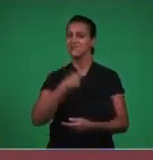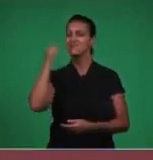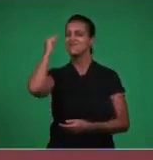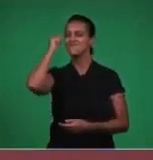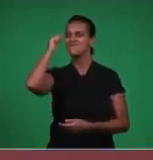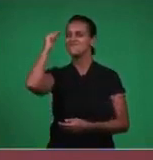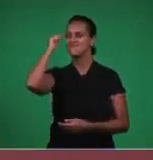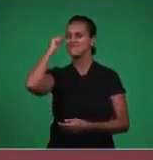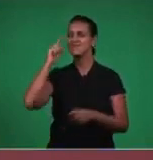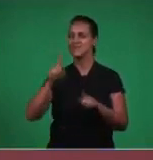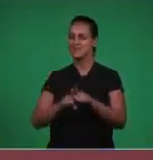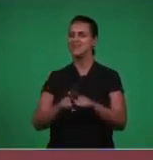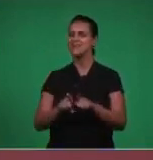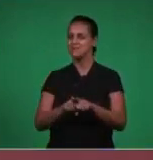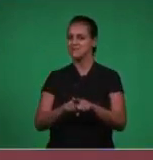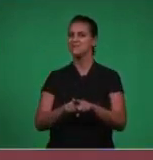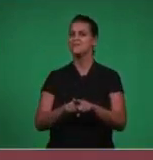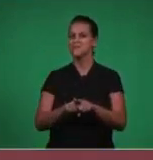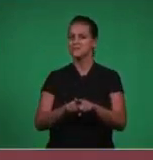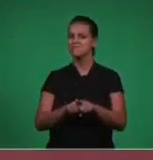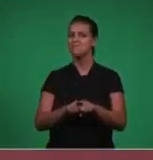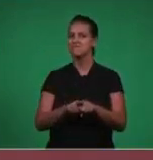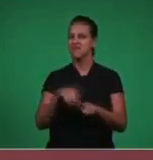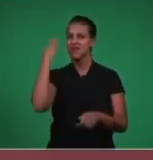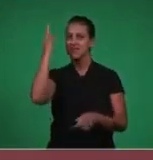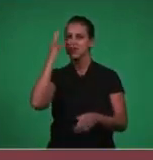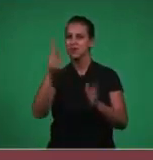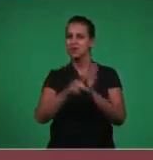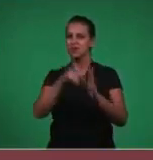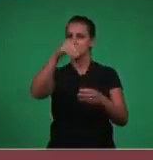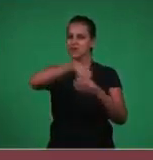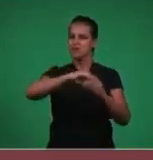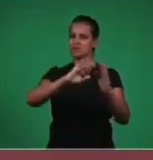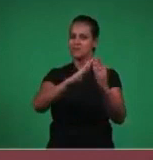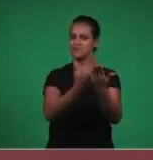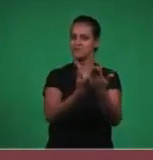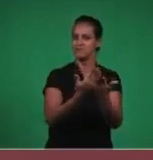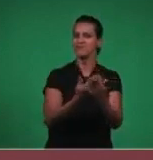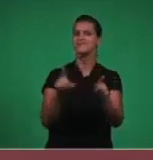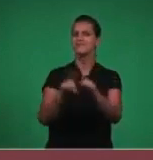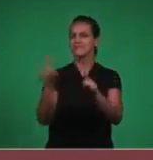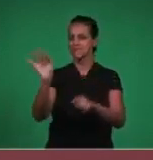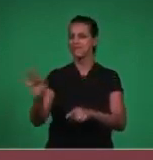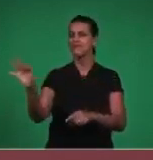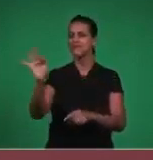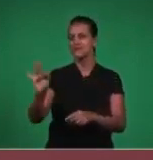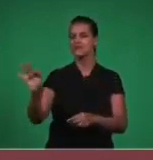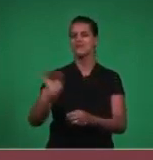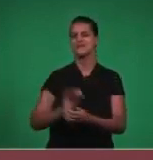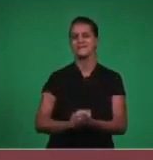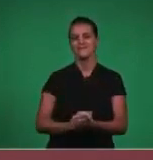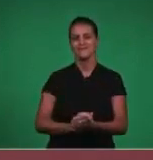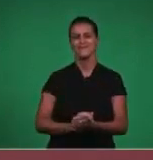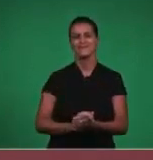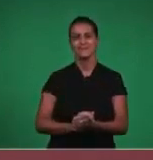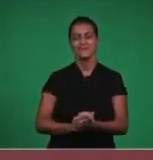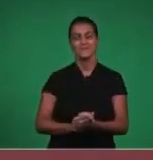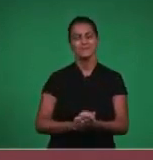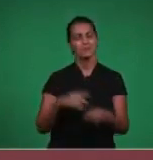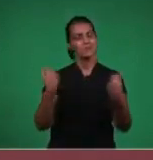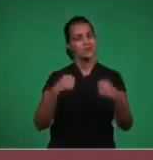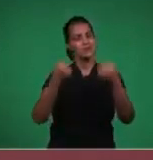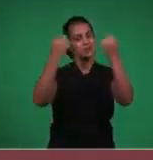com essas teorias no ambiente escolar, também no ambiente universitário. Amados, é bom nós deixarmos claro,